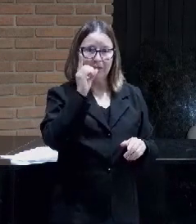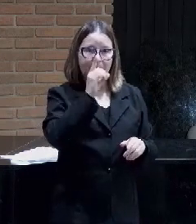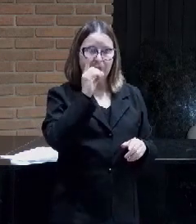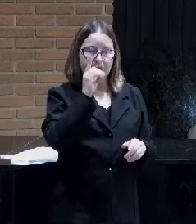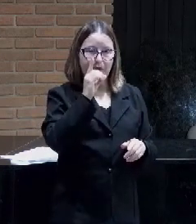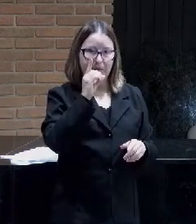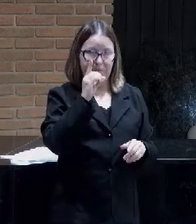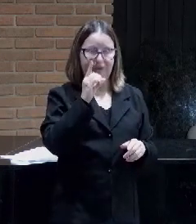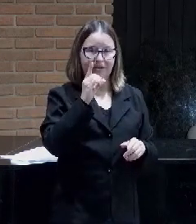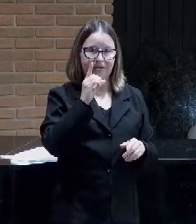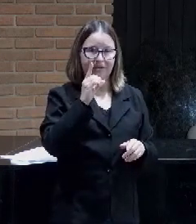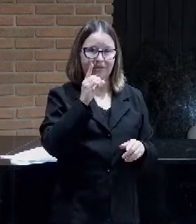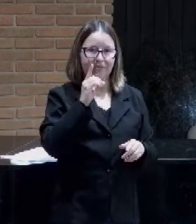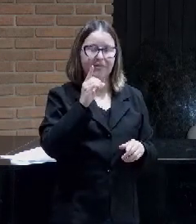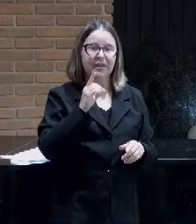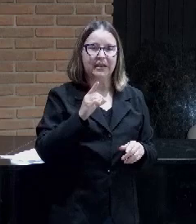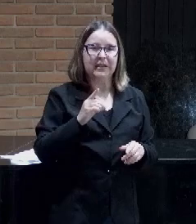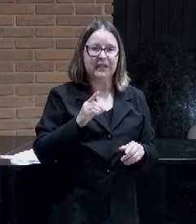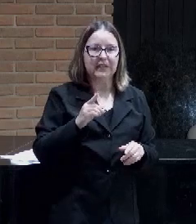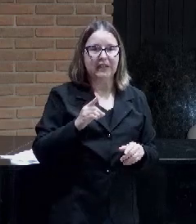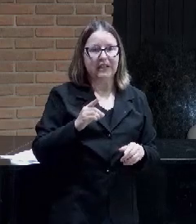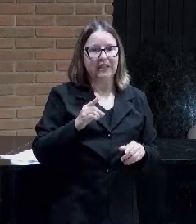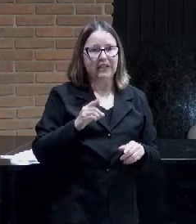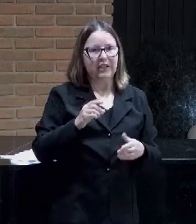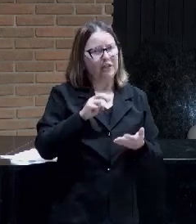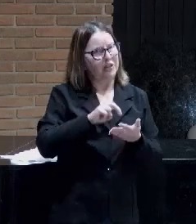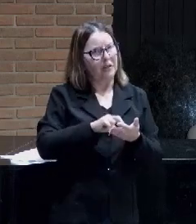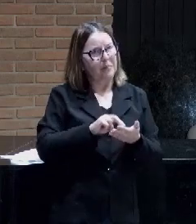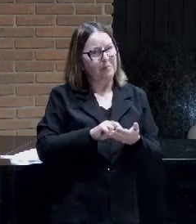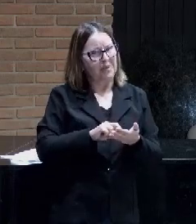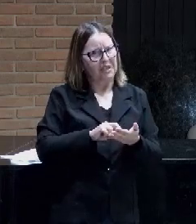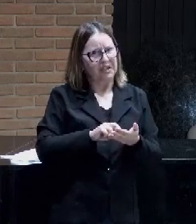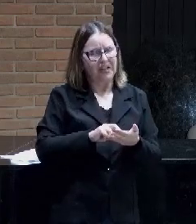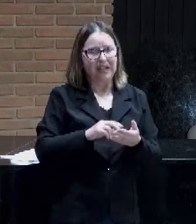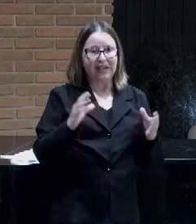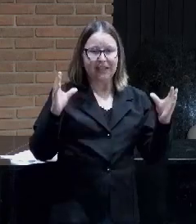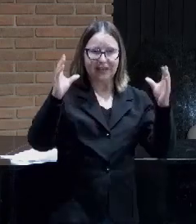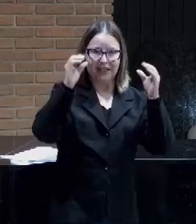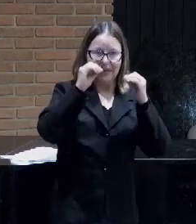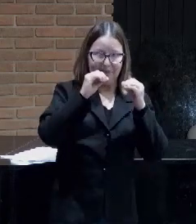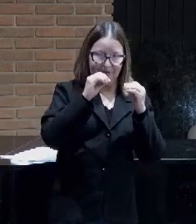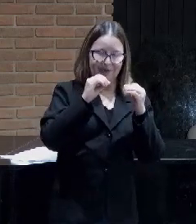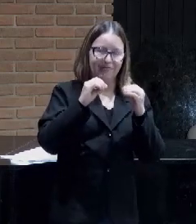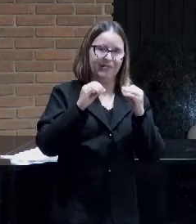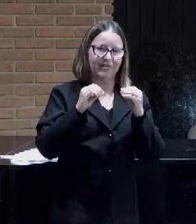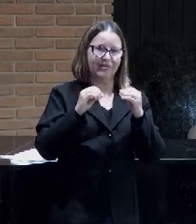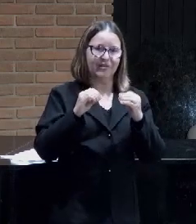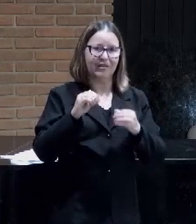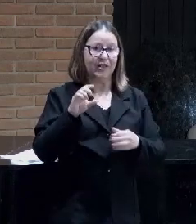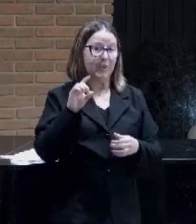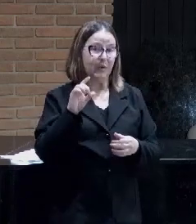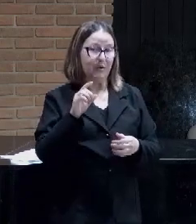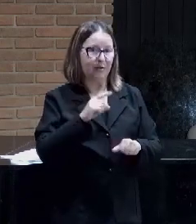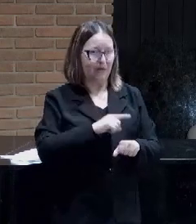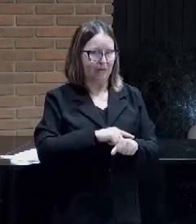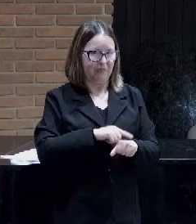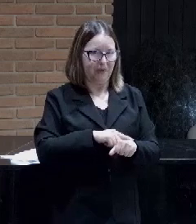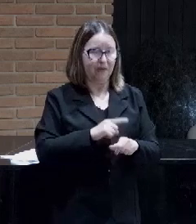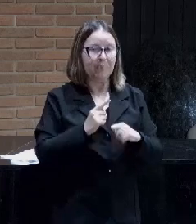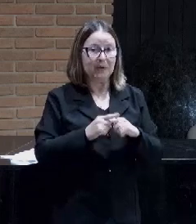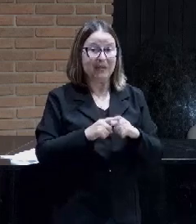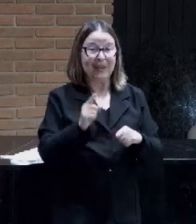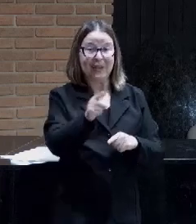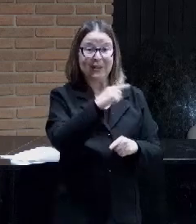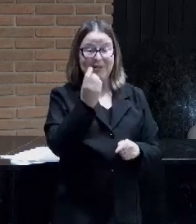nós fazemos. Porque, na verdade, a nossa vida é um culto constante com relação a Deus. A nossa vida é um culto.